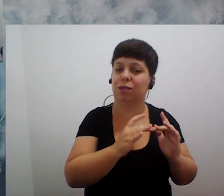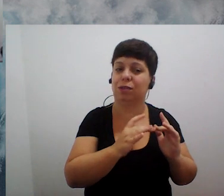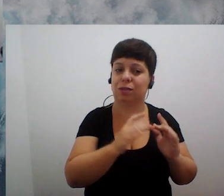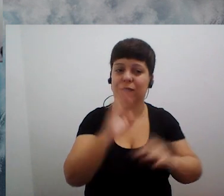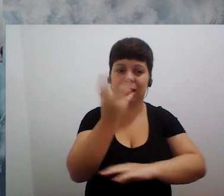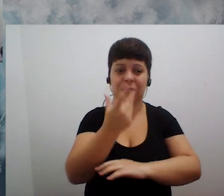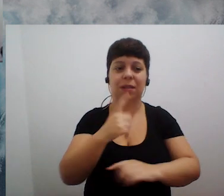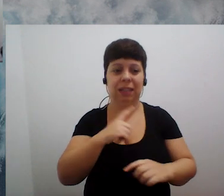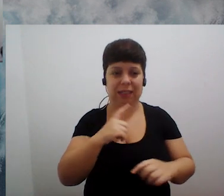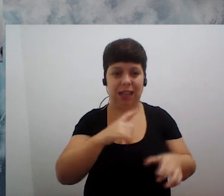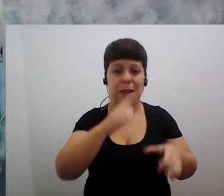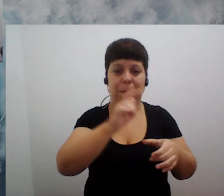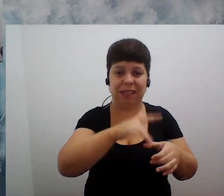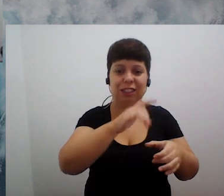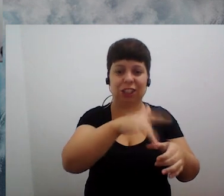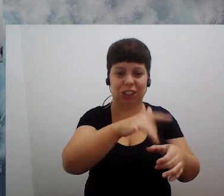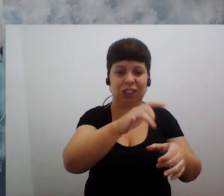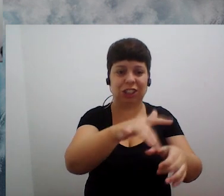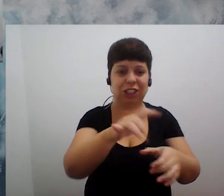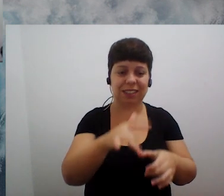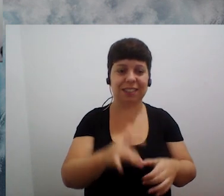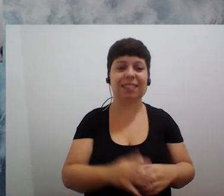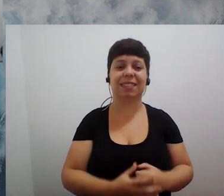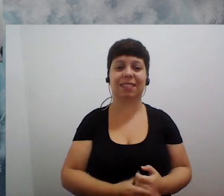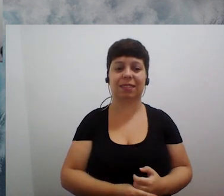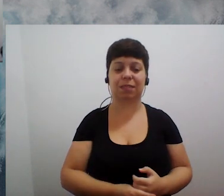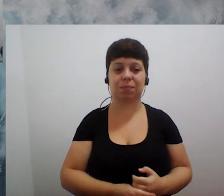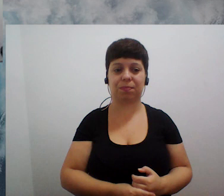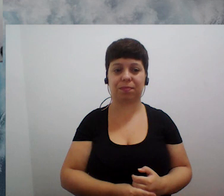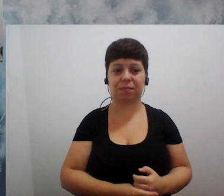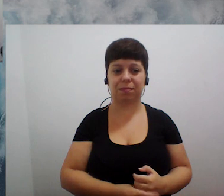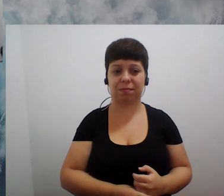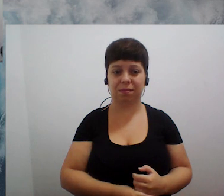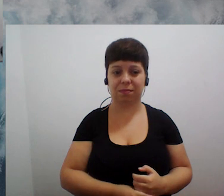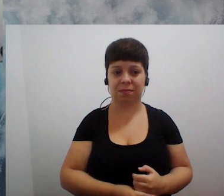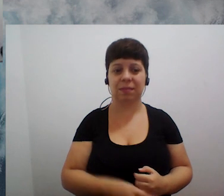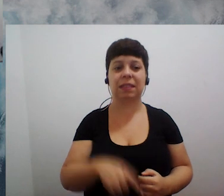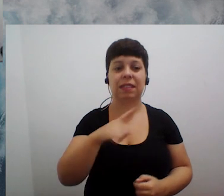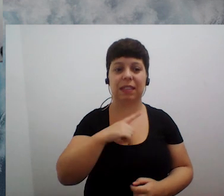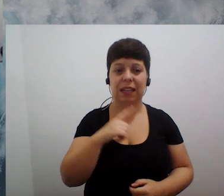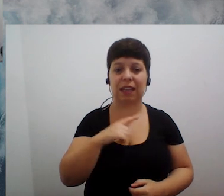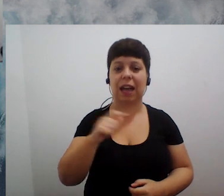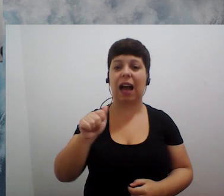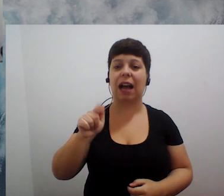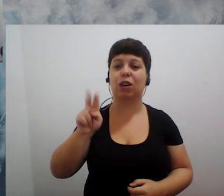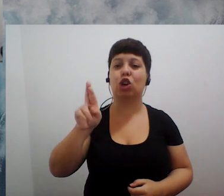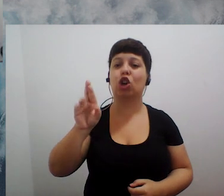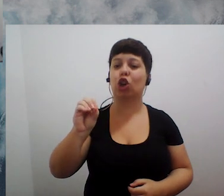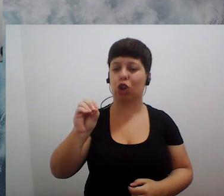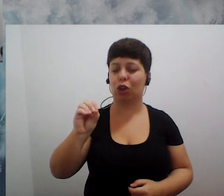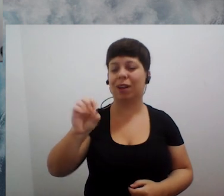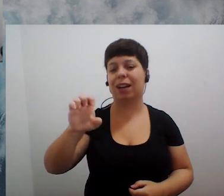natureza. Porque além das plantinhas que a gente trabalha, como você falou muito bem, né? A gente trabalha nesse diálogo da agroecologia